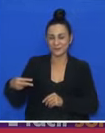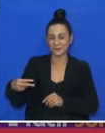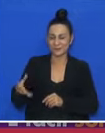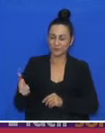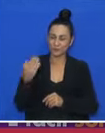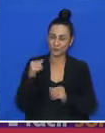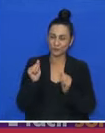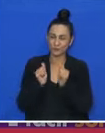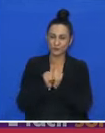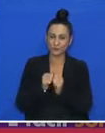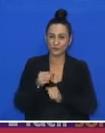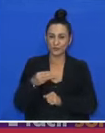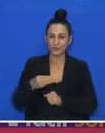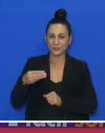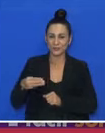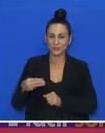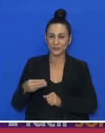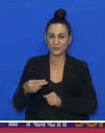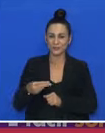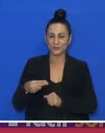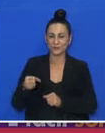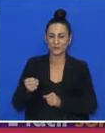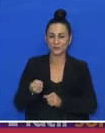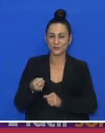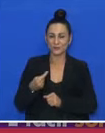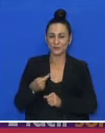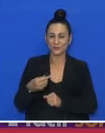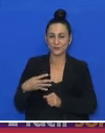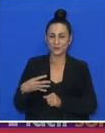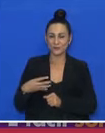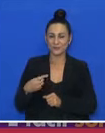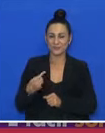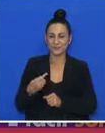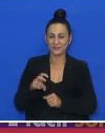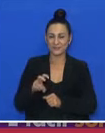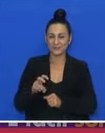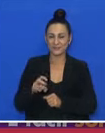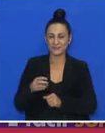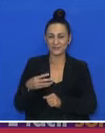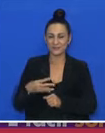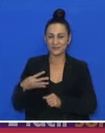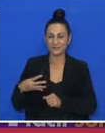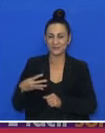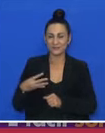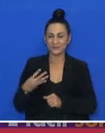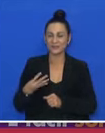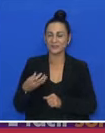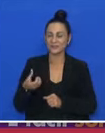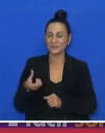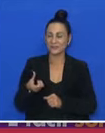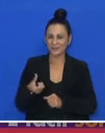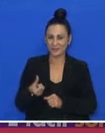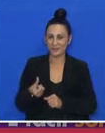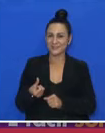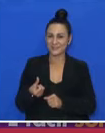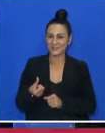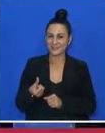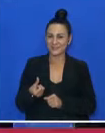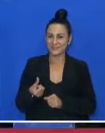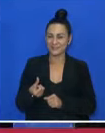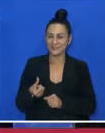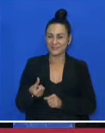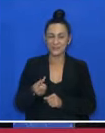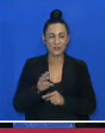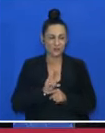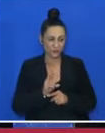2272. Confira comigo. 33, 28, 14, 15, 44 e